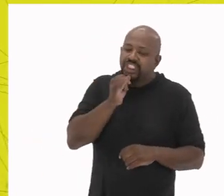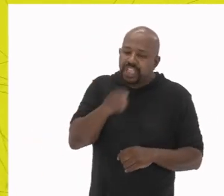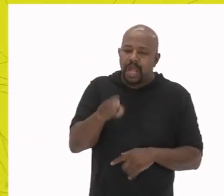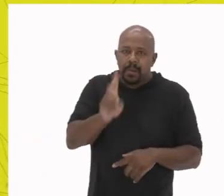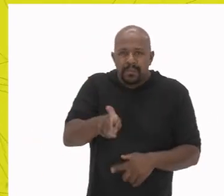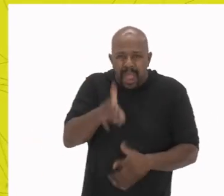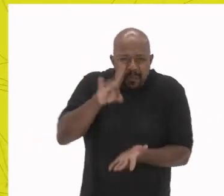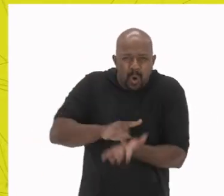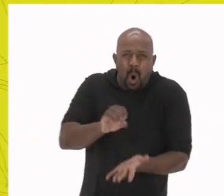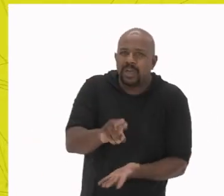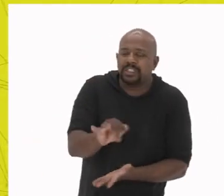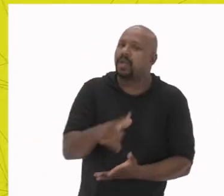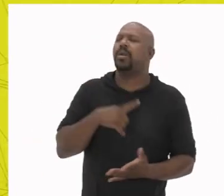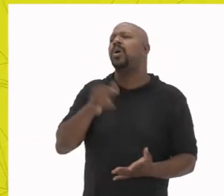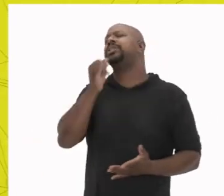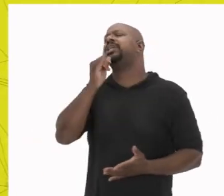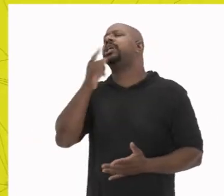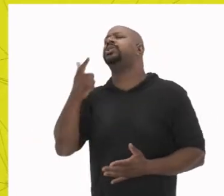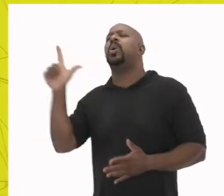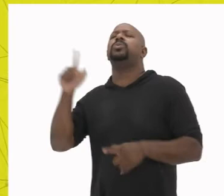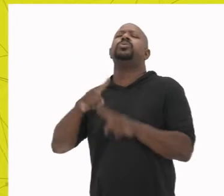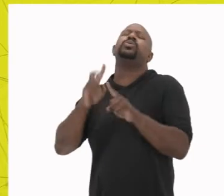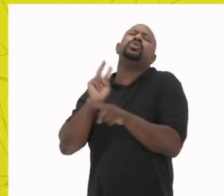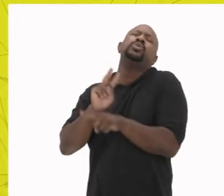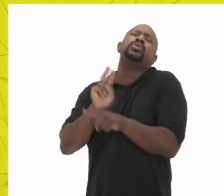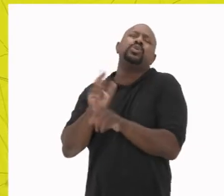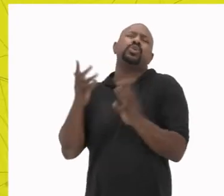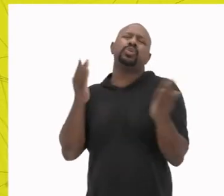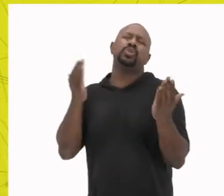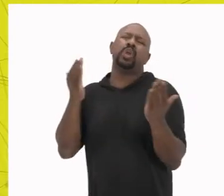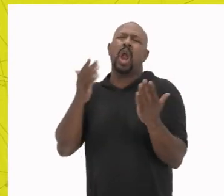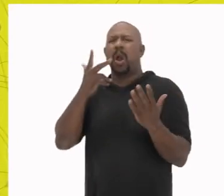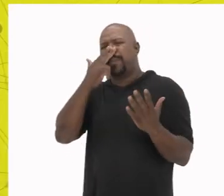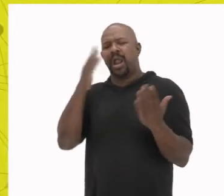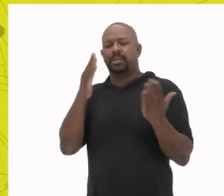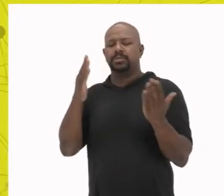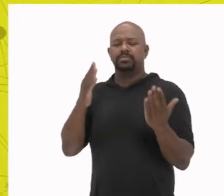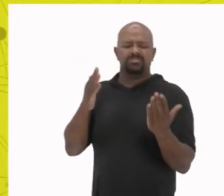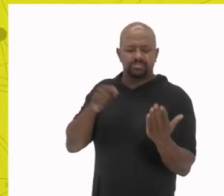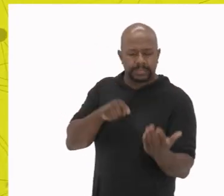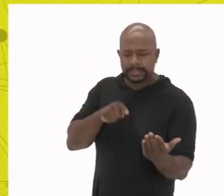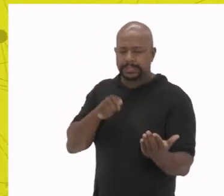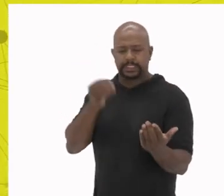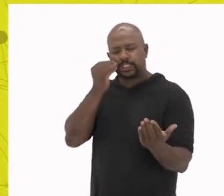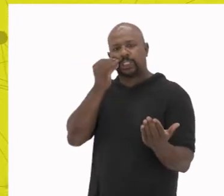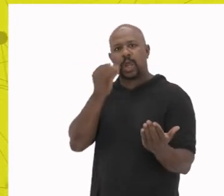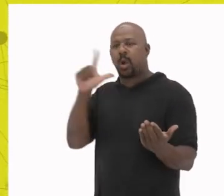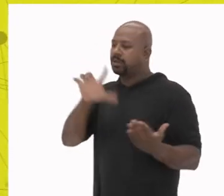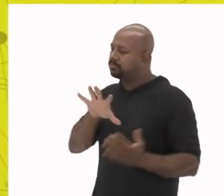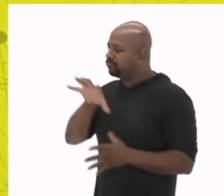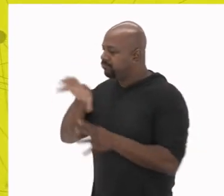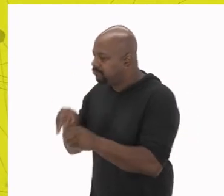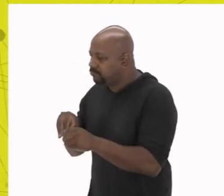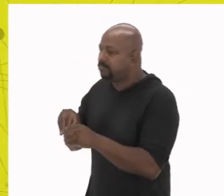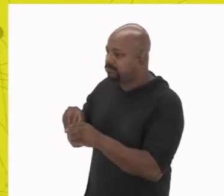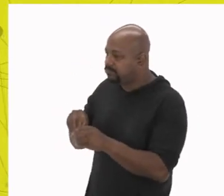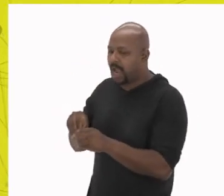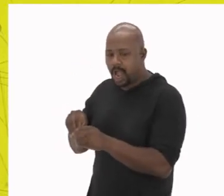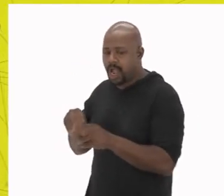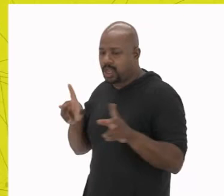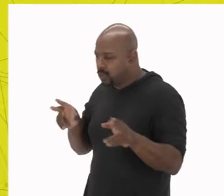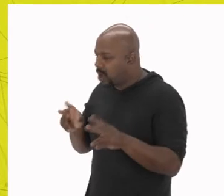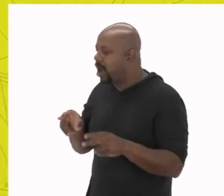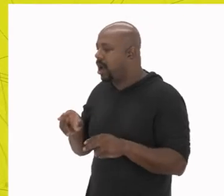no material a ser higienizado. Faça um teste em um material semelhante antes de ir direto para a obra. A dica